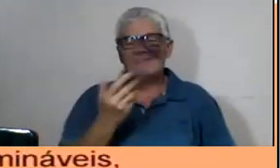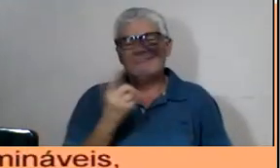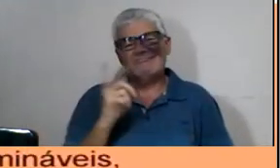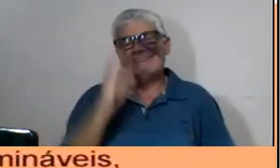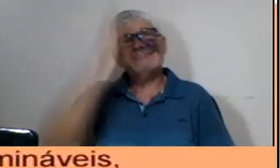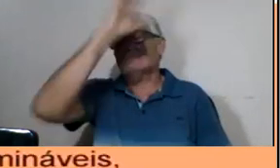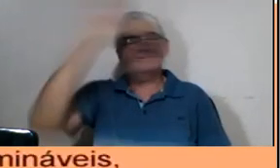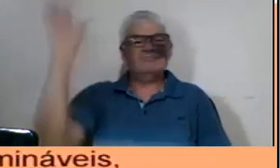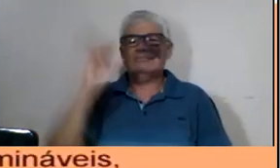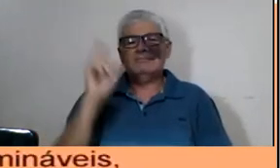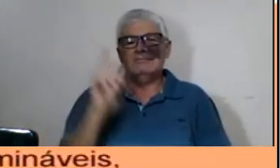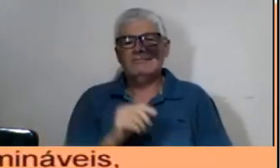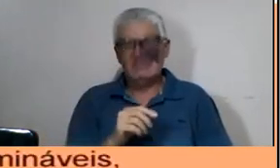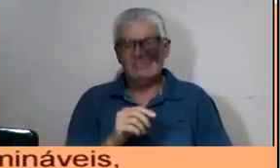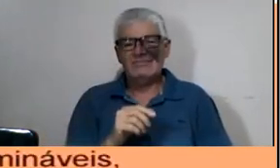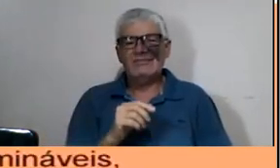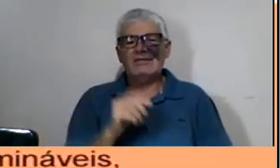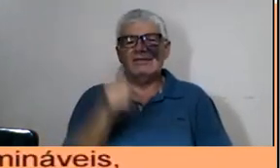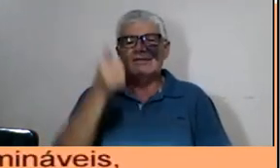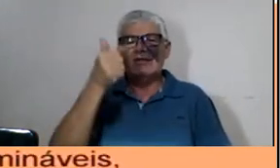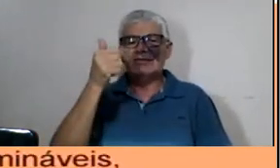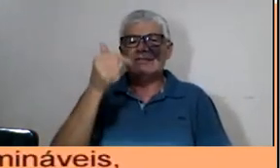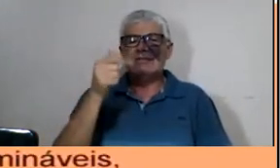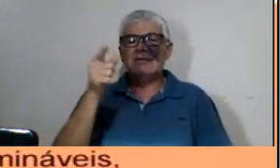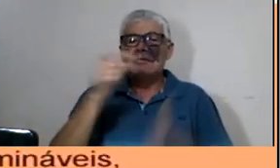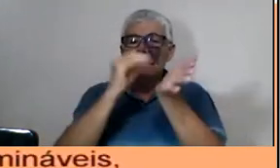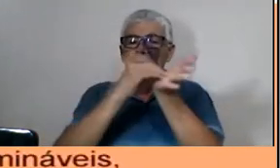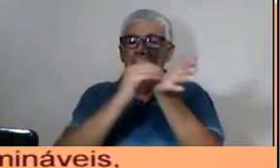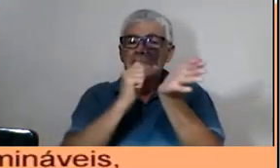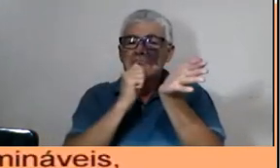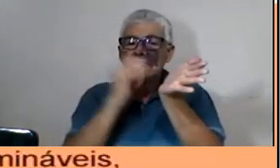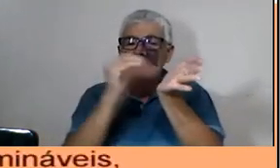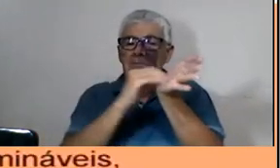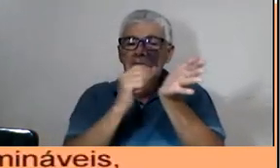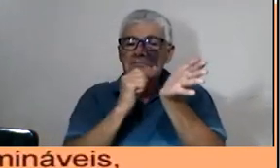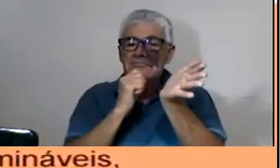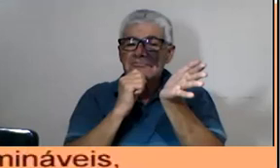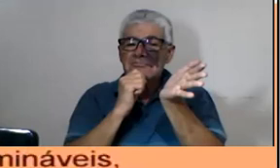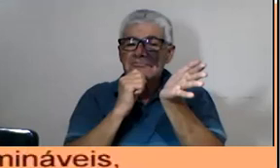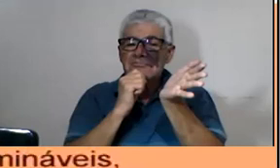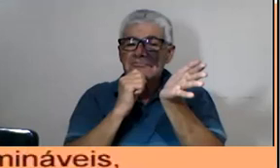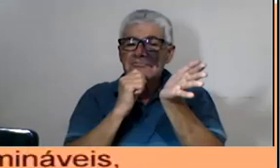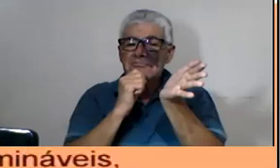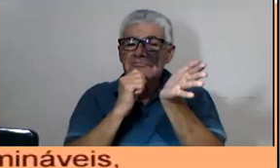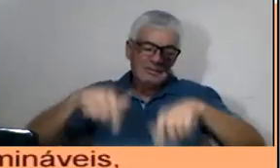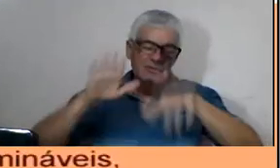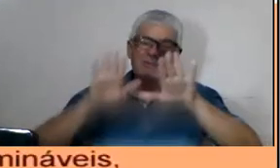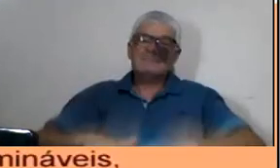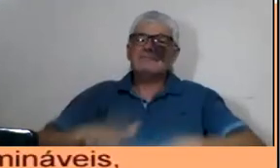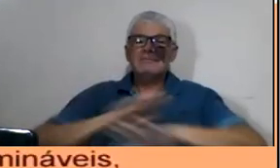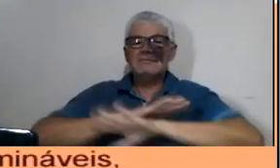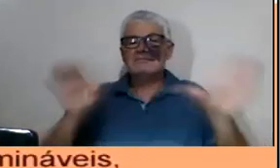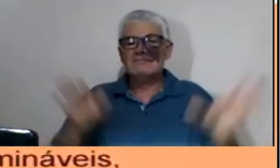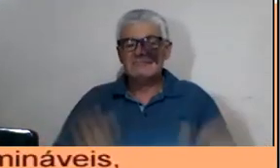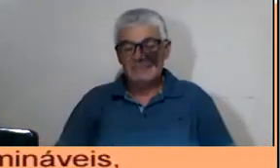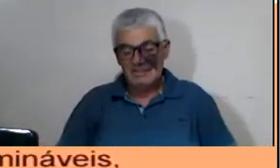o que aconteceu é que eles foram capengando, tal, durante 2 anos eles trabalharam na reconstrução